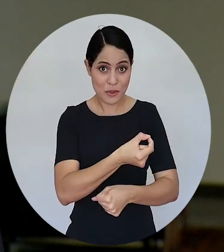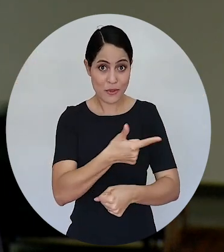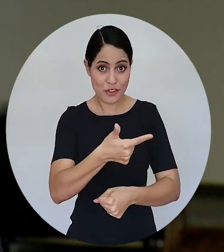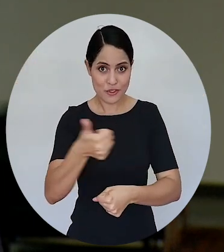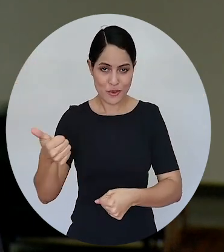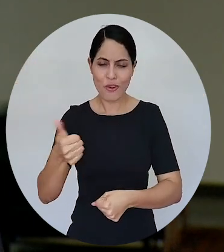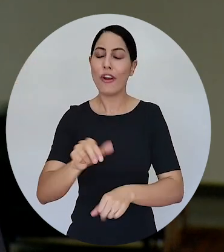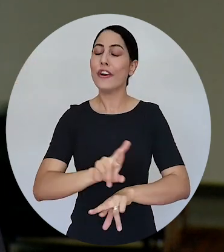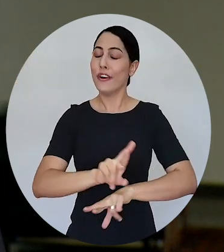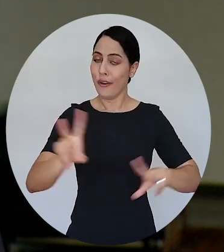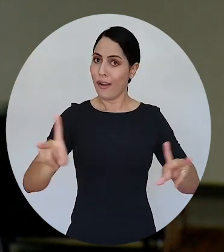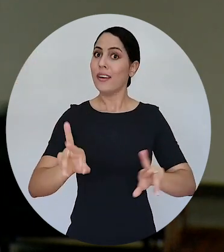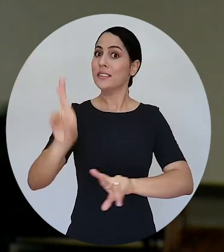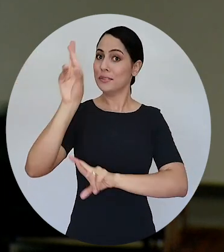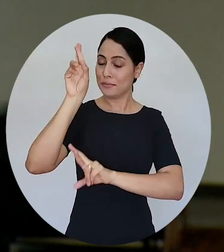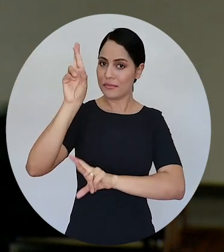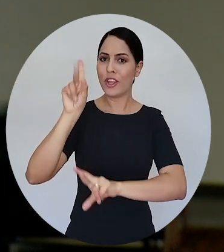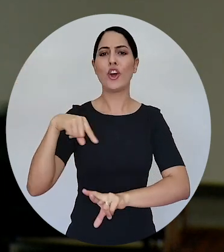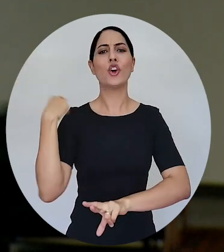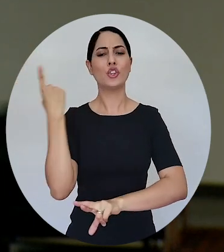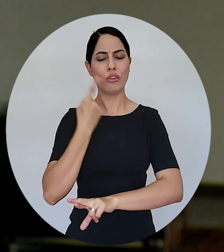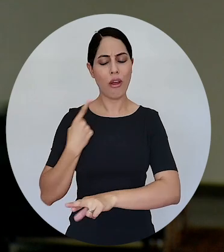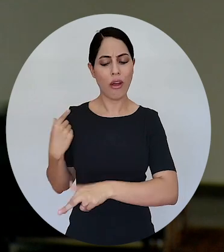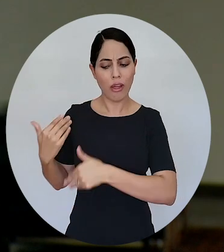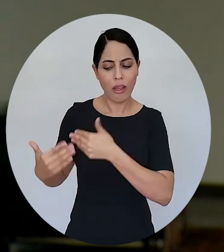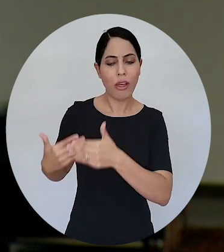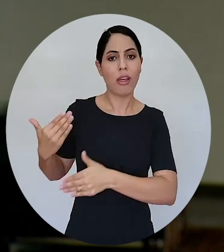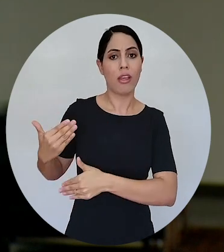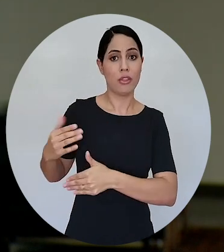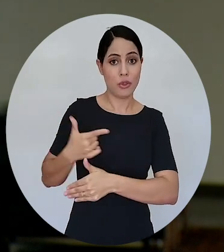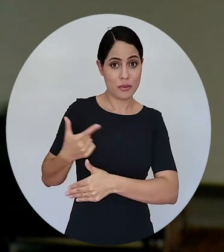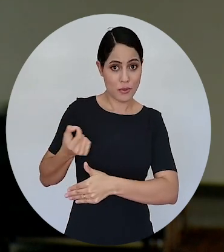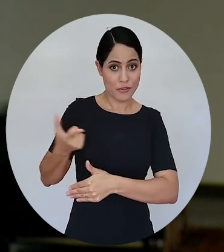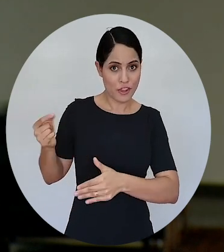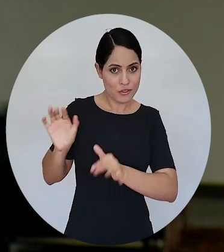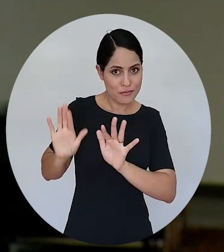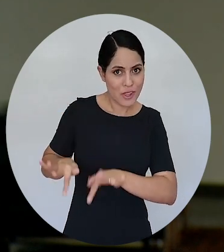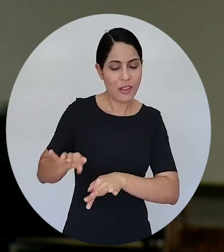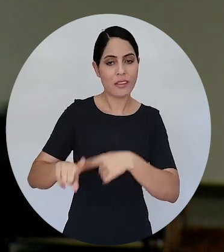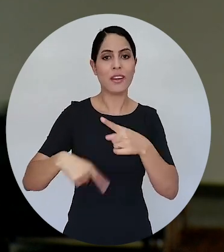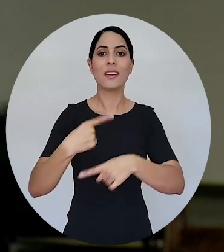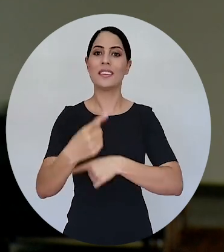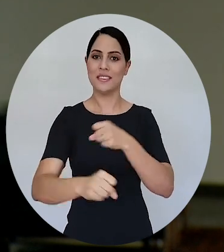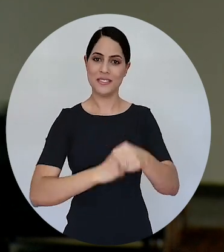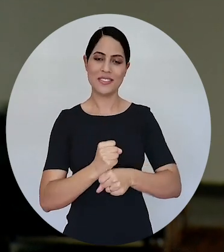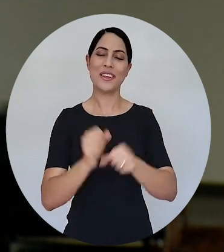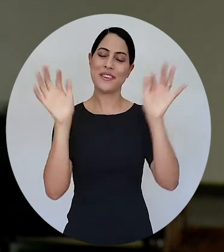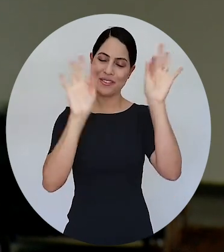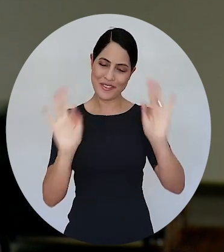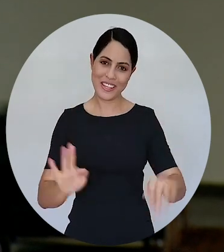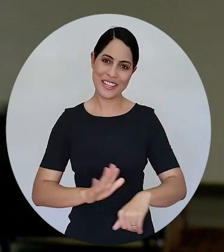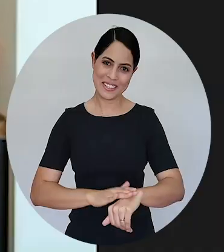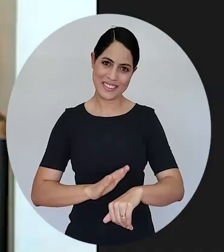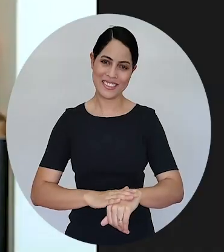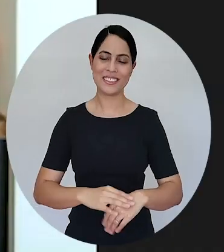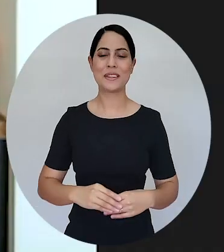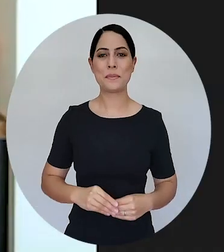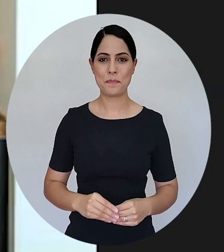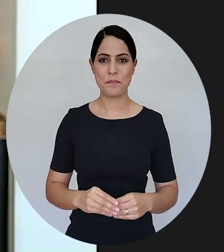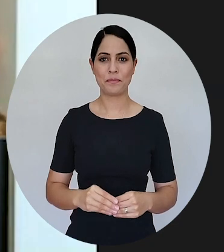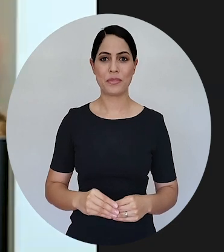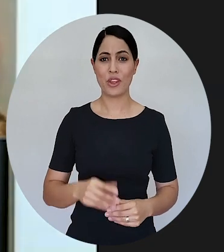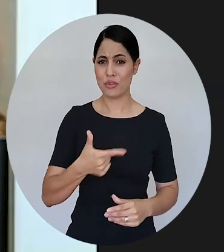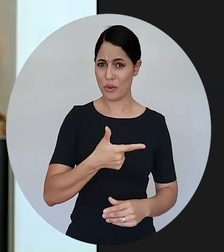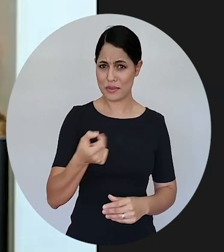fechar e estaremos aqui na busca de dias melhores e, por que não, momentos ainda mais felizes. 2020 não